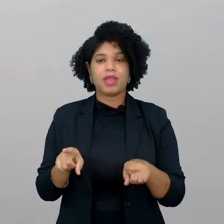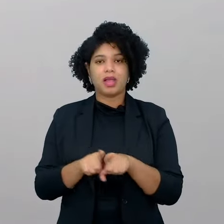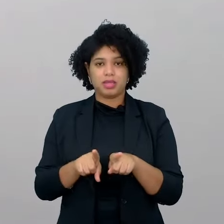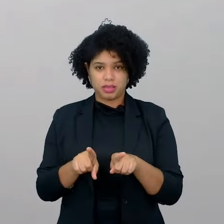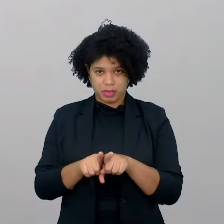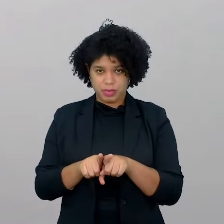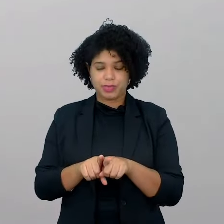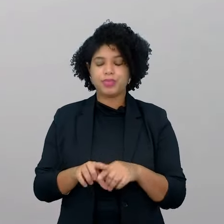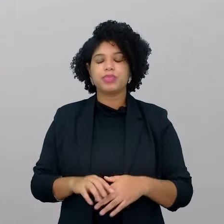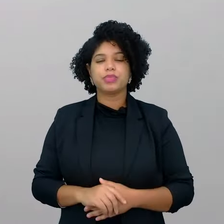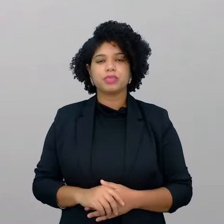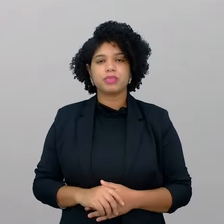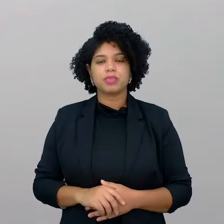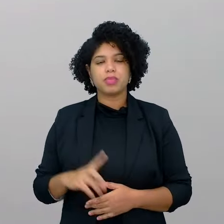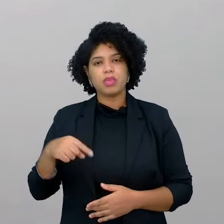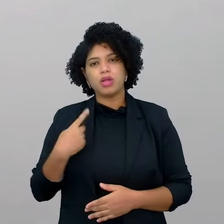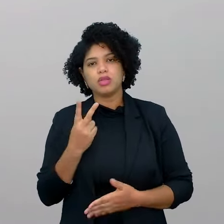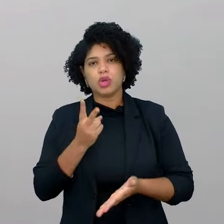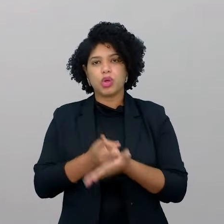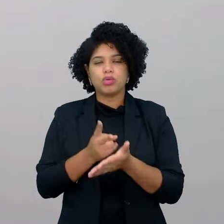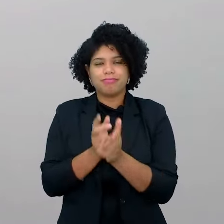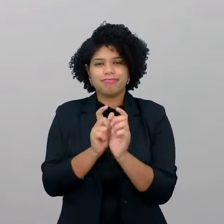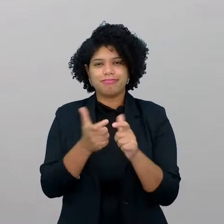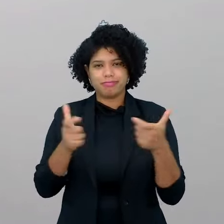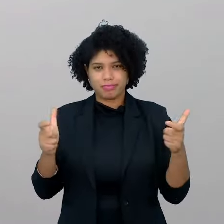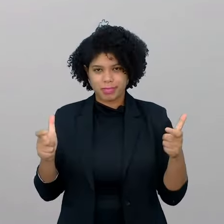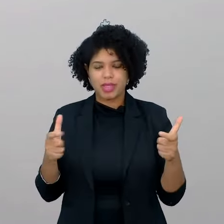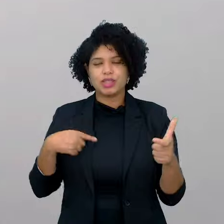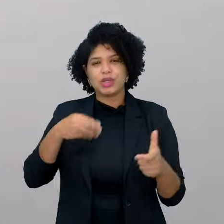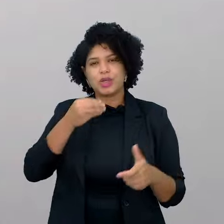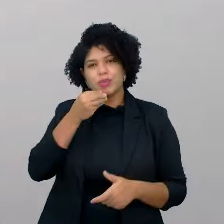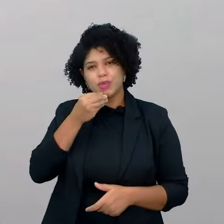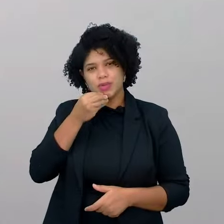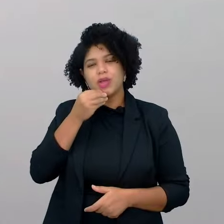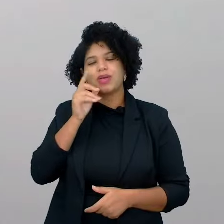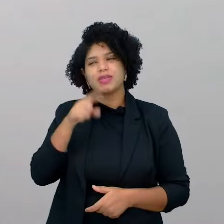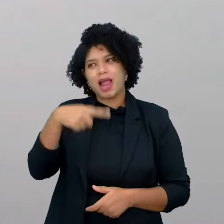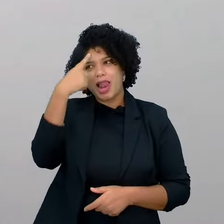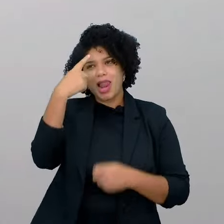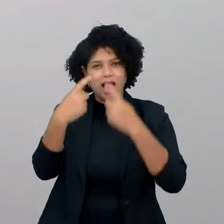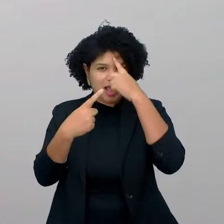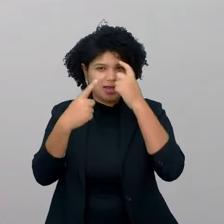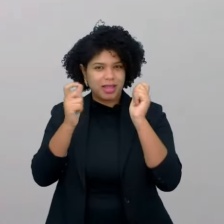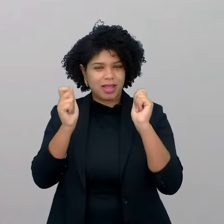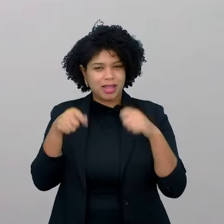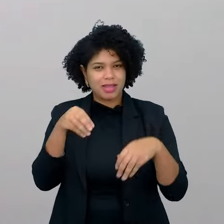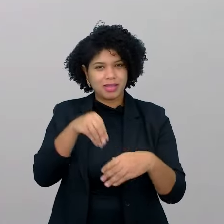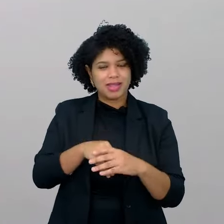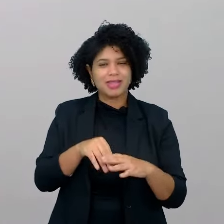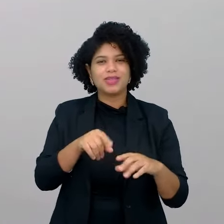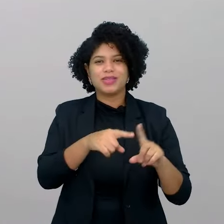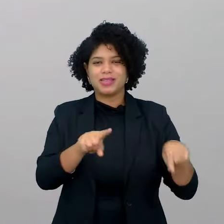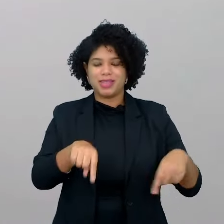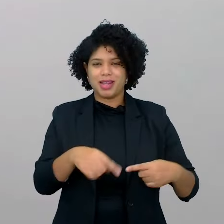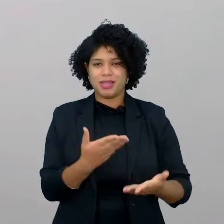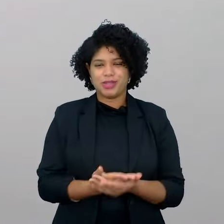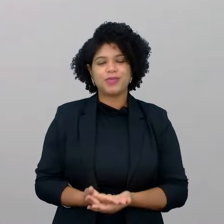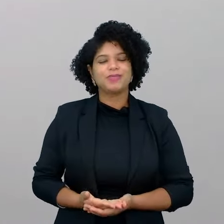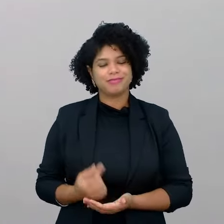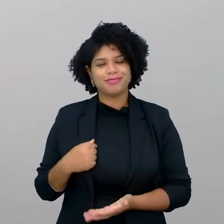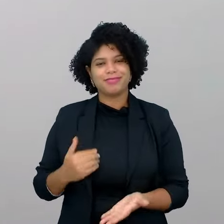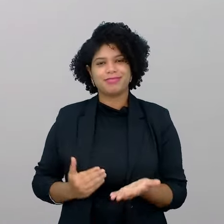possa continuar ampliando aí as oportunidades e as ideias para trabalhar em sala de aula. Vou começar